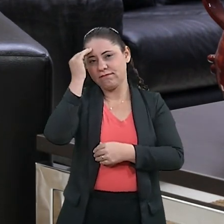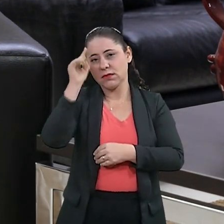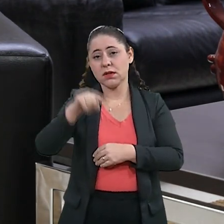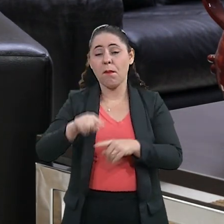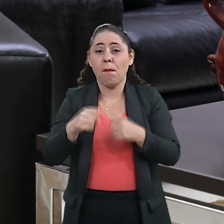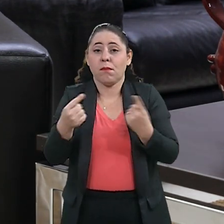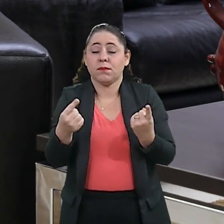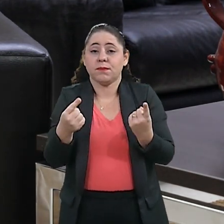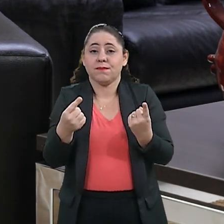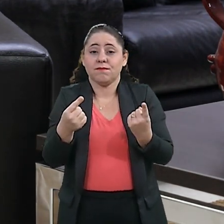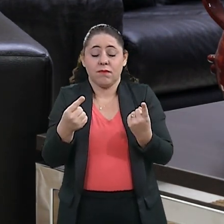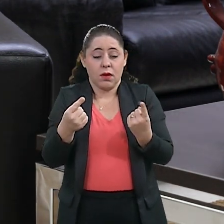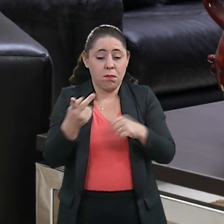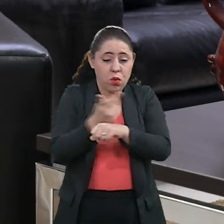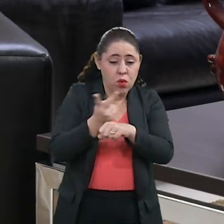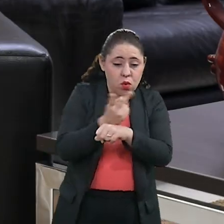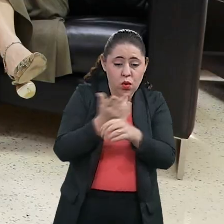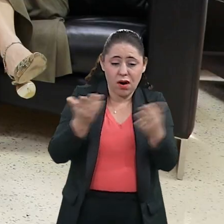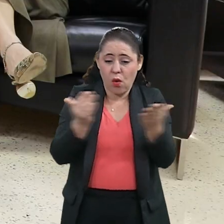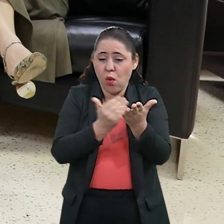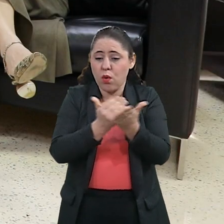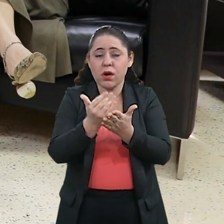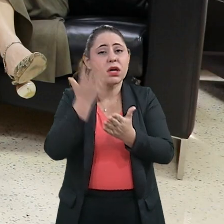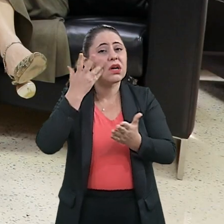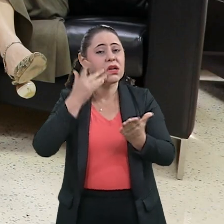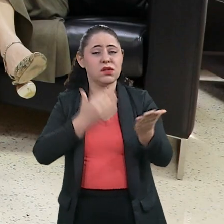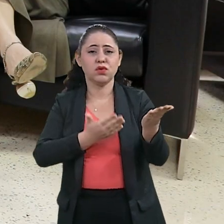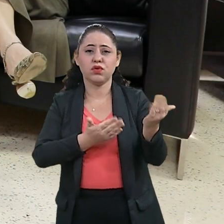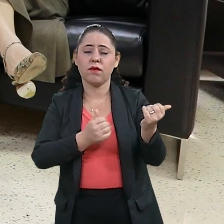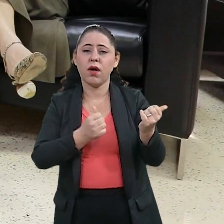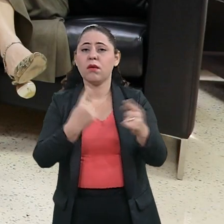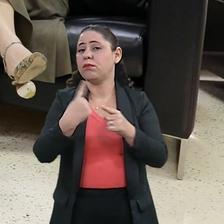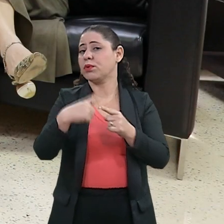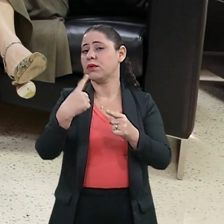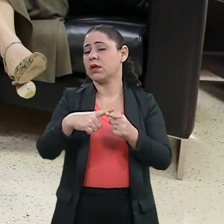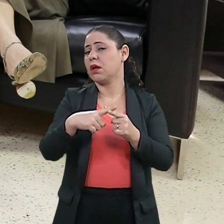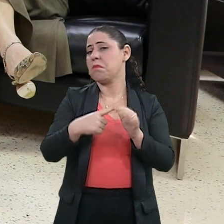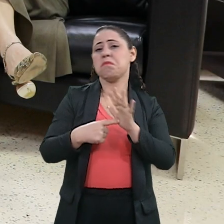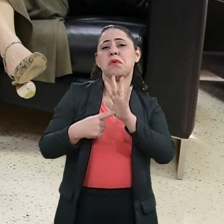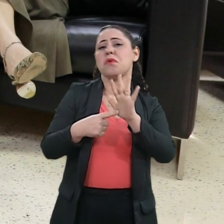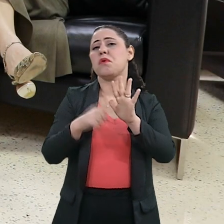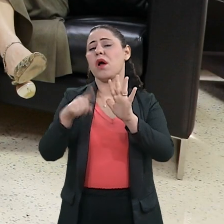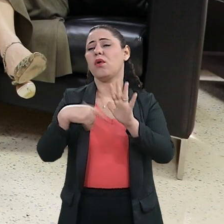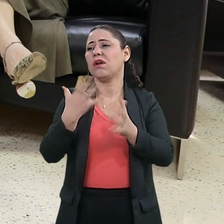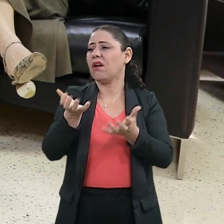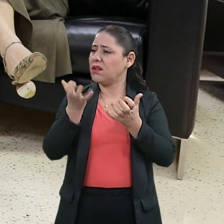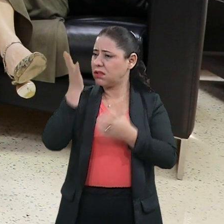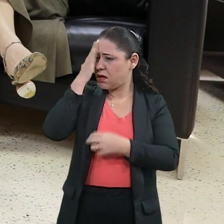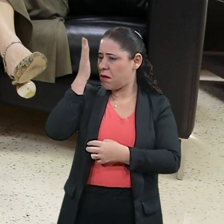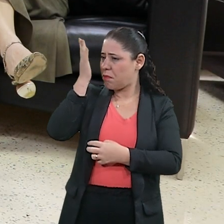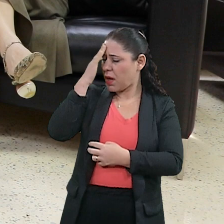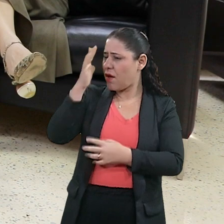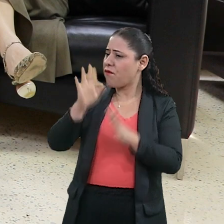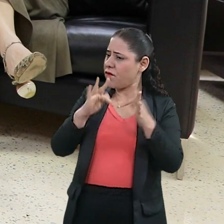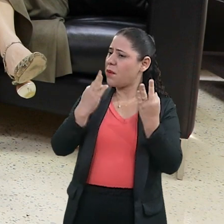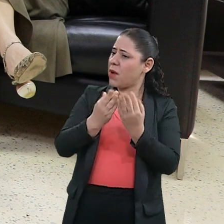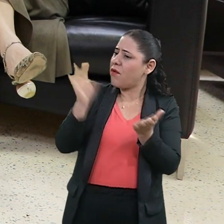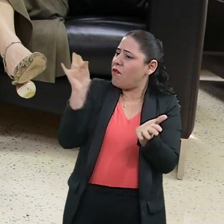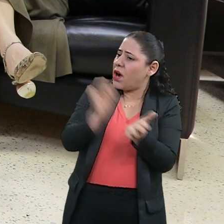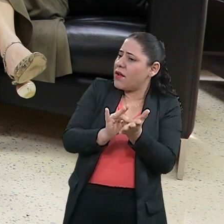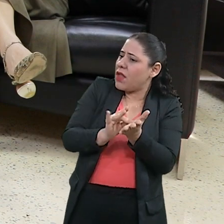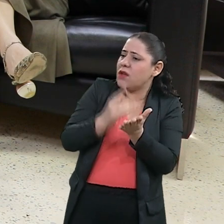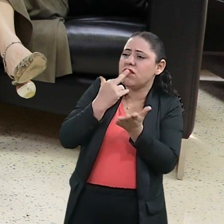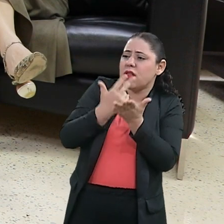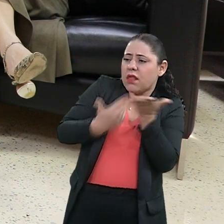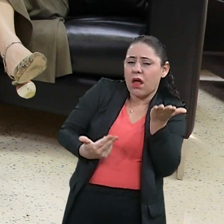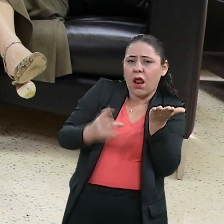entendeu isso, mas quem está ali buscando nesse início, a criança, quais razões eles apontam? Assim, eu quero saber da minha origem biológica